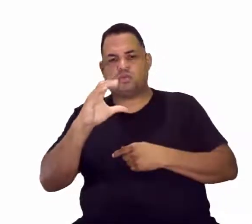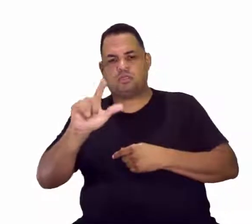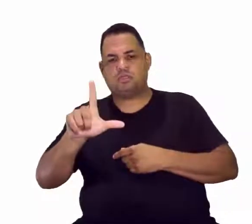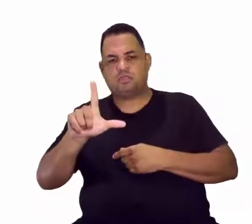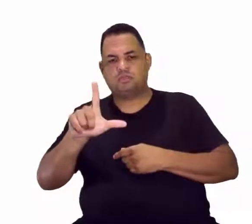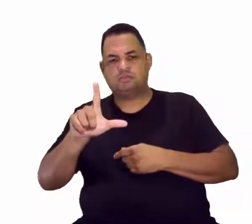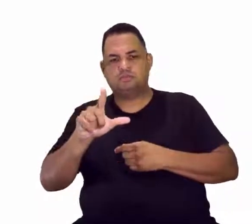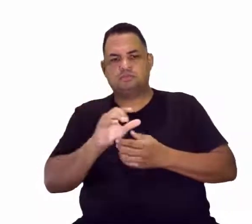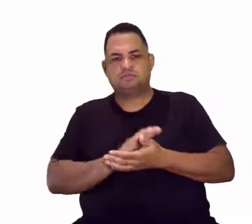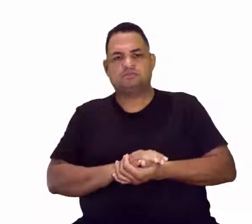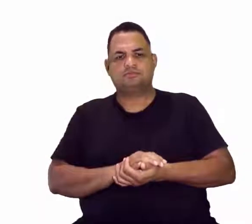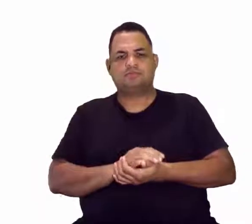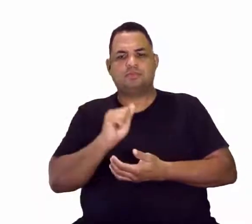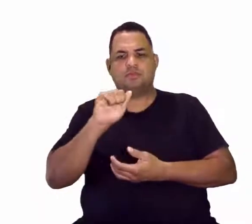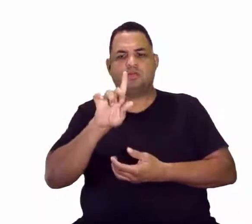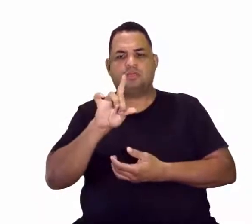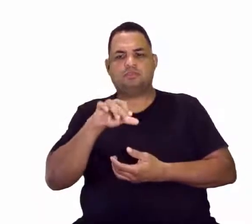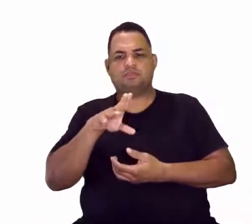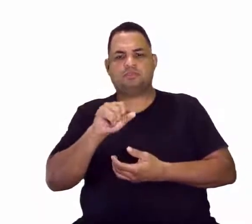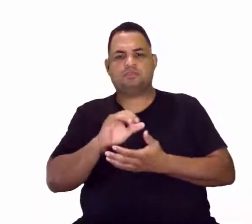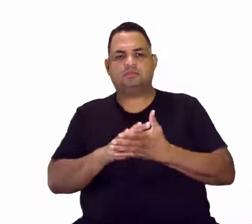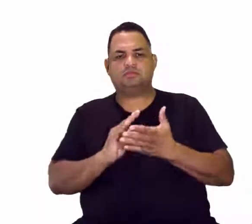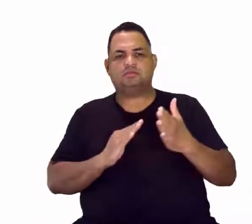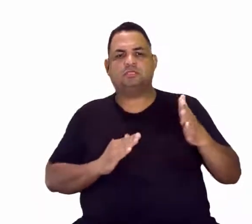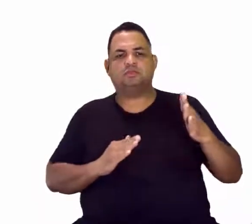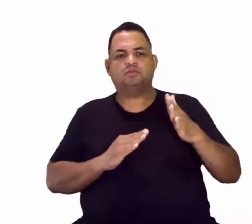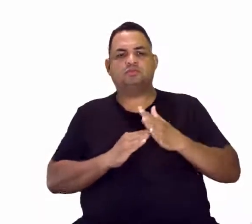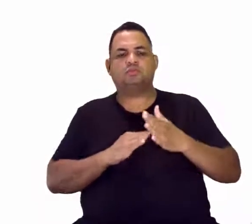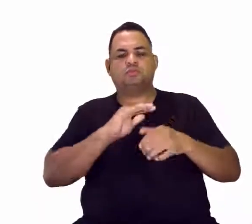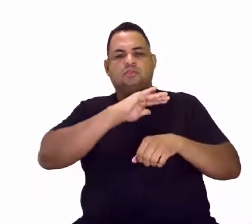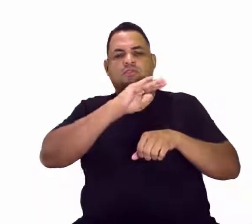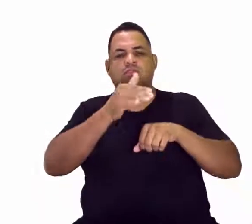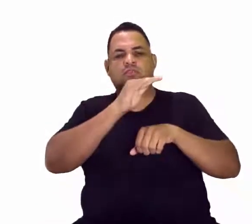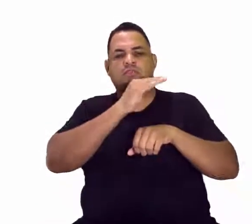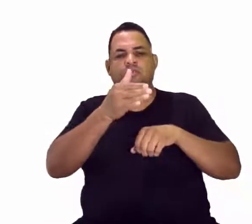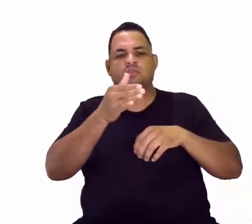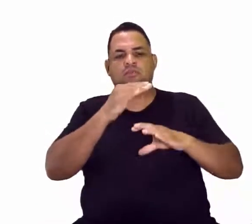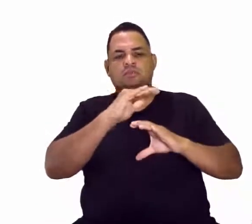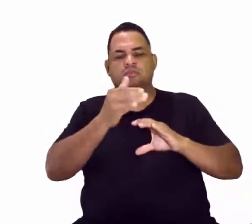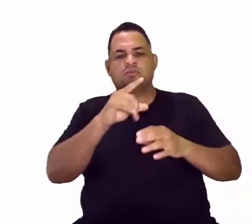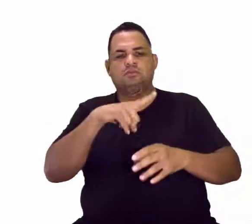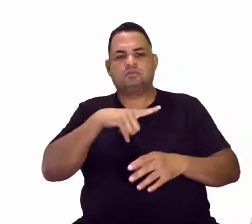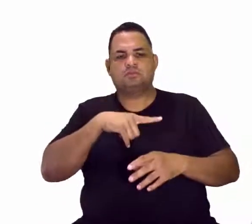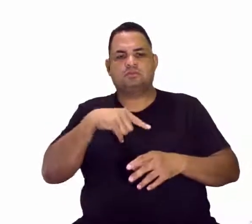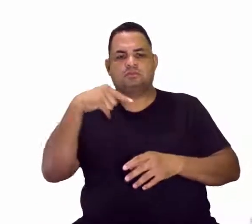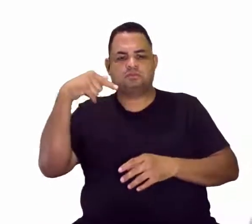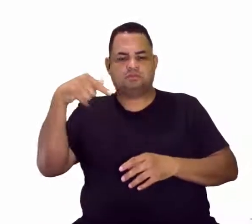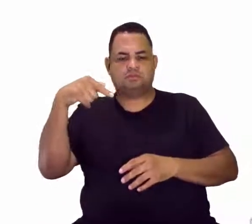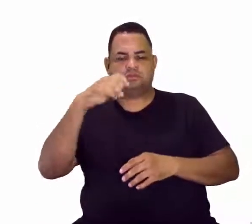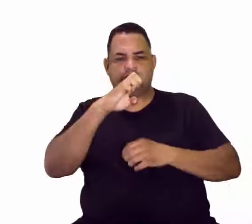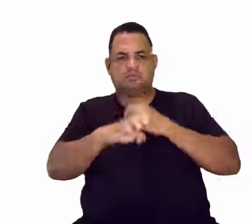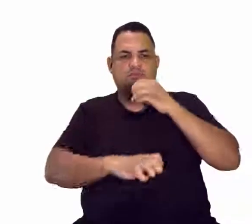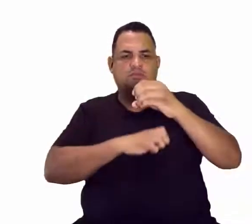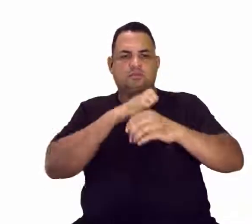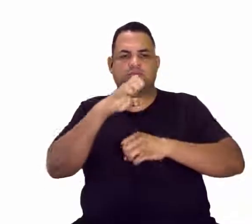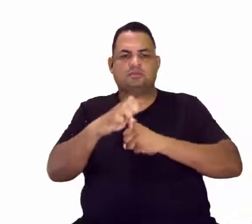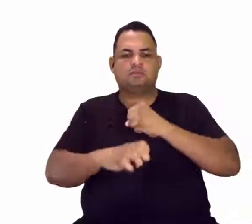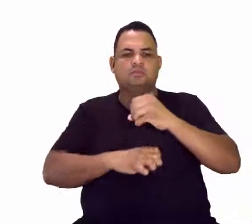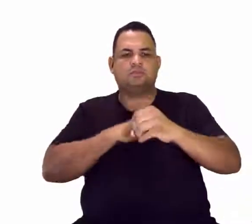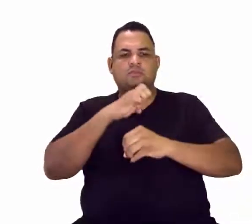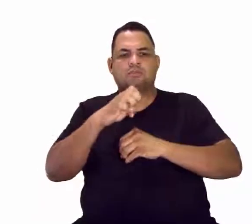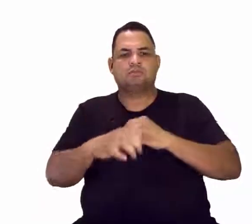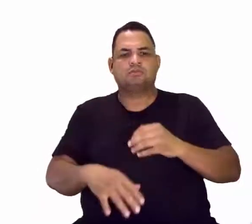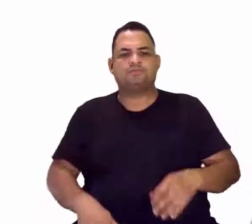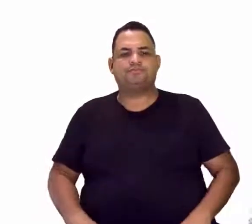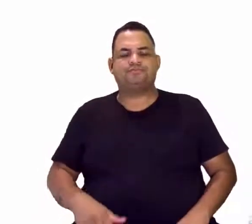cloro é um halogênio. Na última camada dele, ele apresenta 7 elétrons. Então, o cloro,